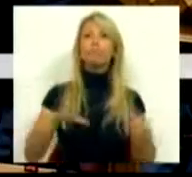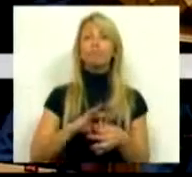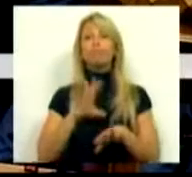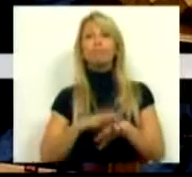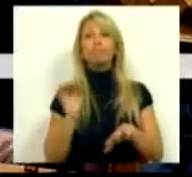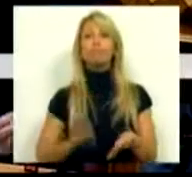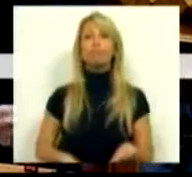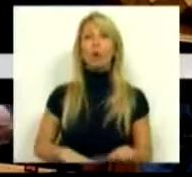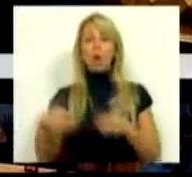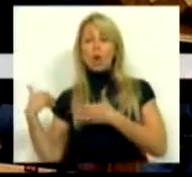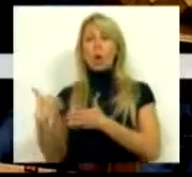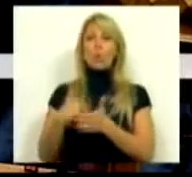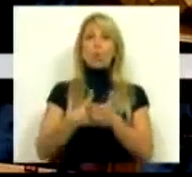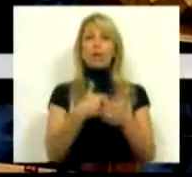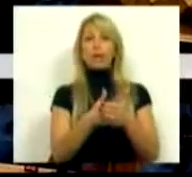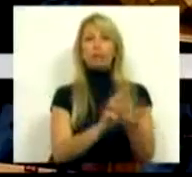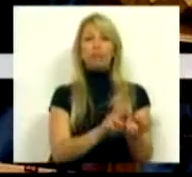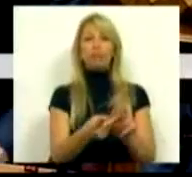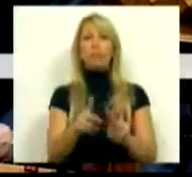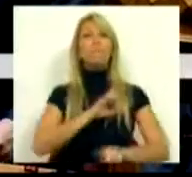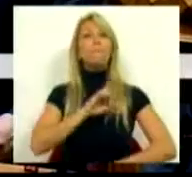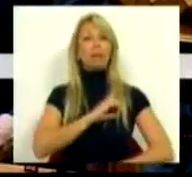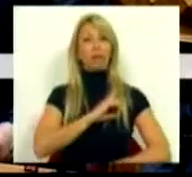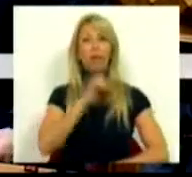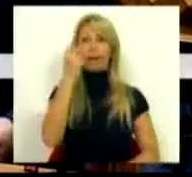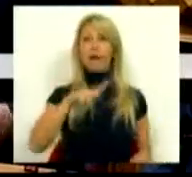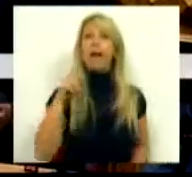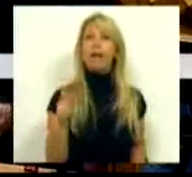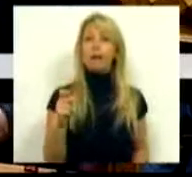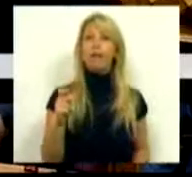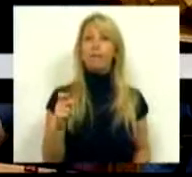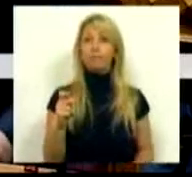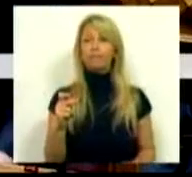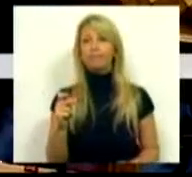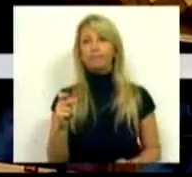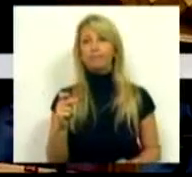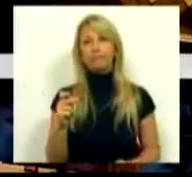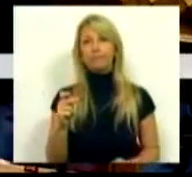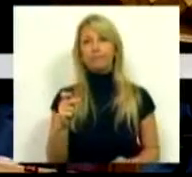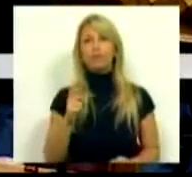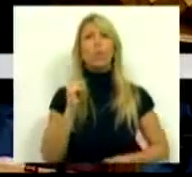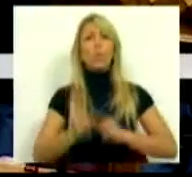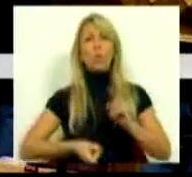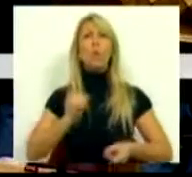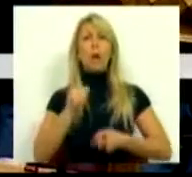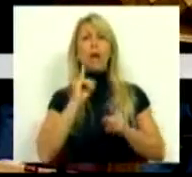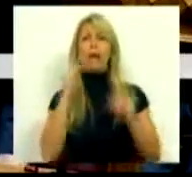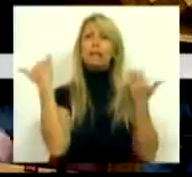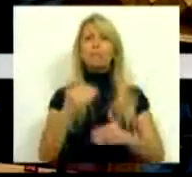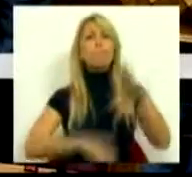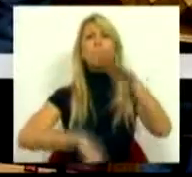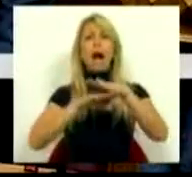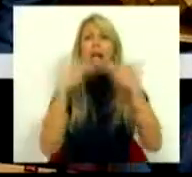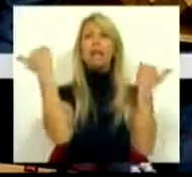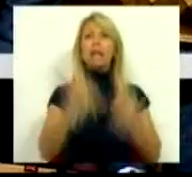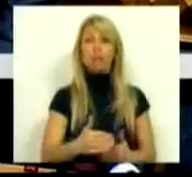relativamente ao processo de privatização da ANA, qual é o limite máximo de